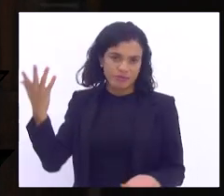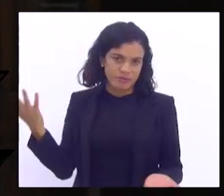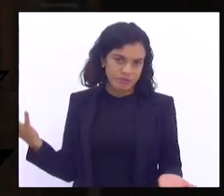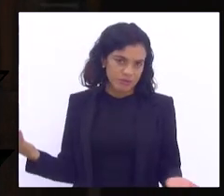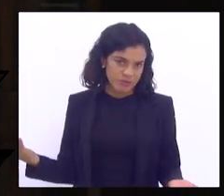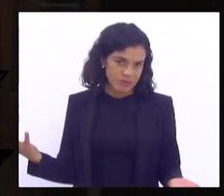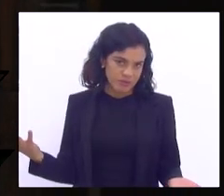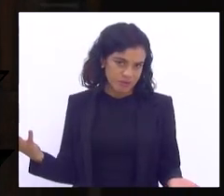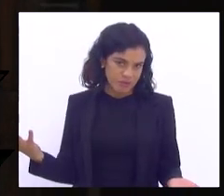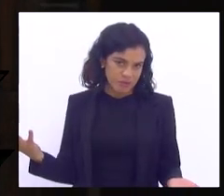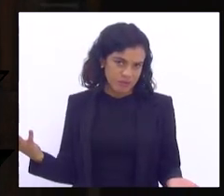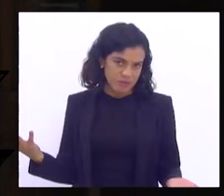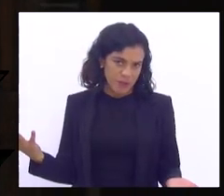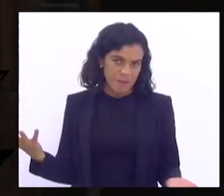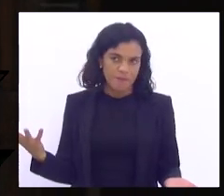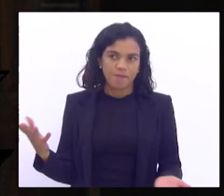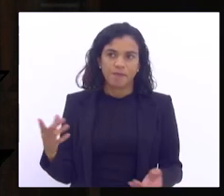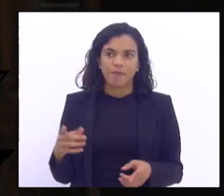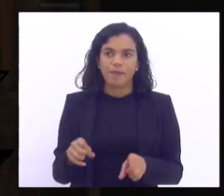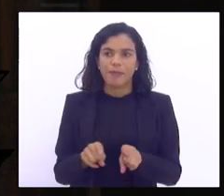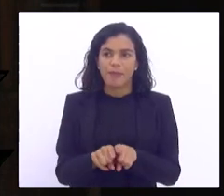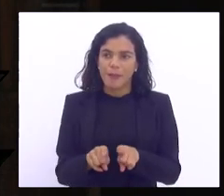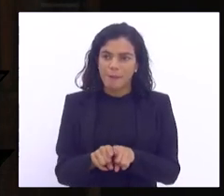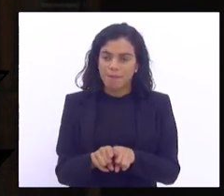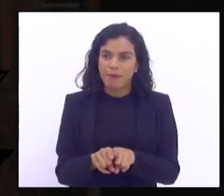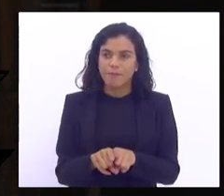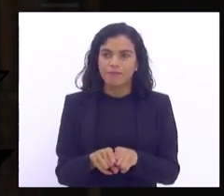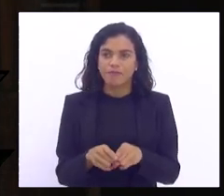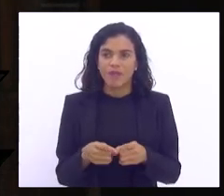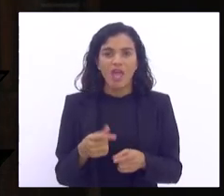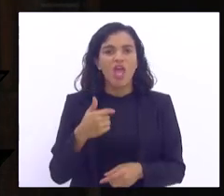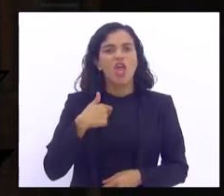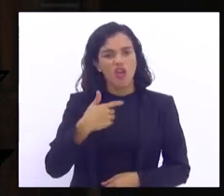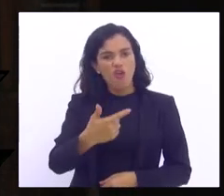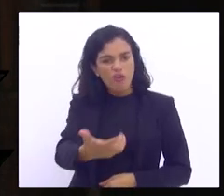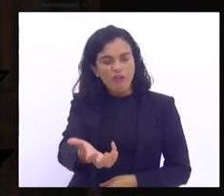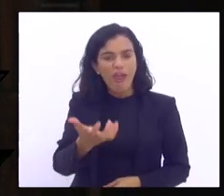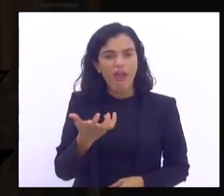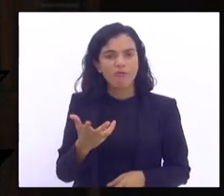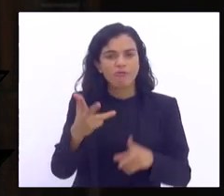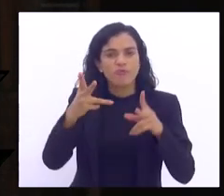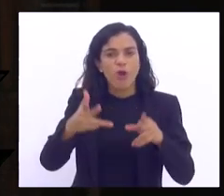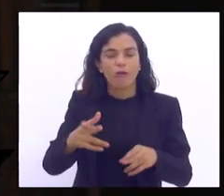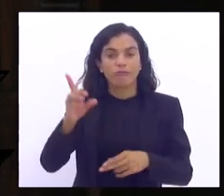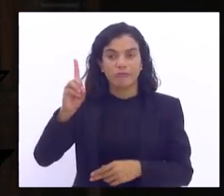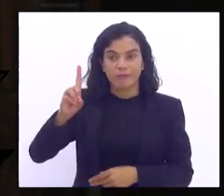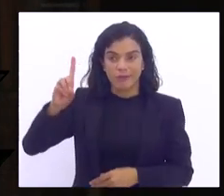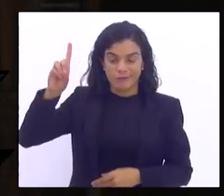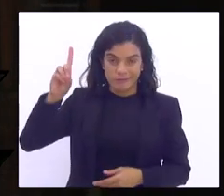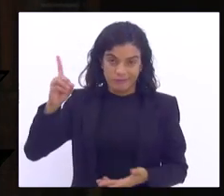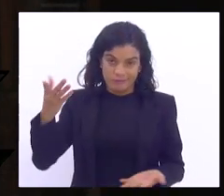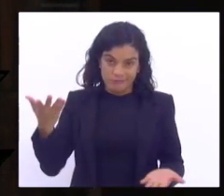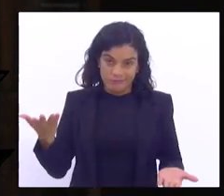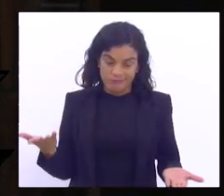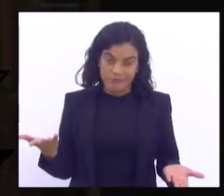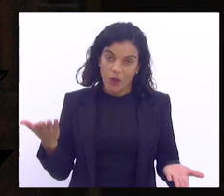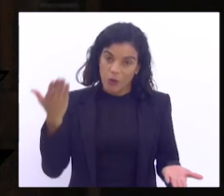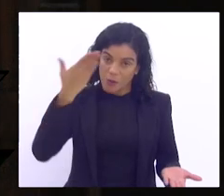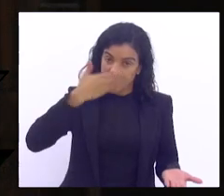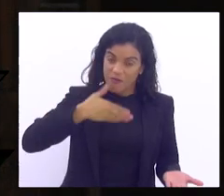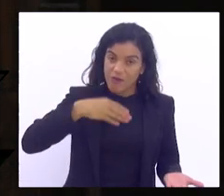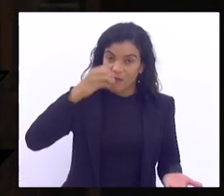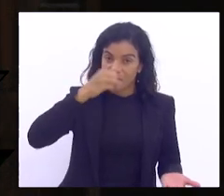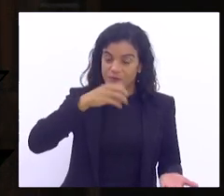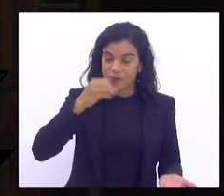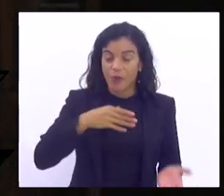primeiros pais, né? Sereis como deuses. Estou provando aqui por absurdo, né? No caso